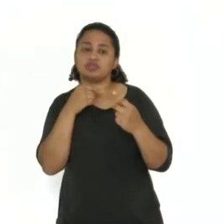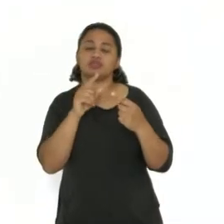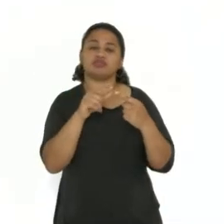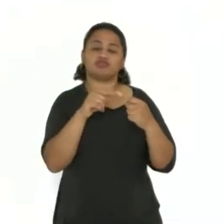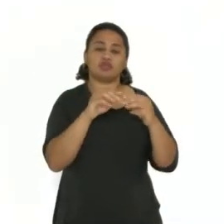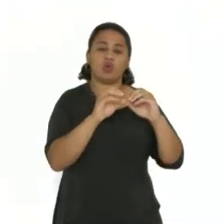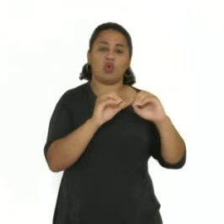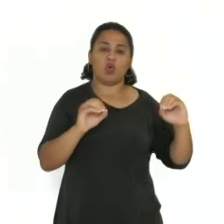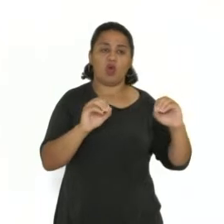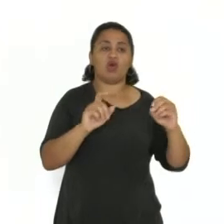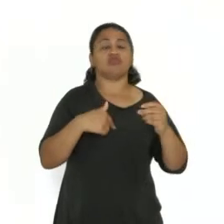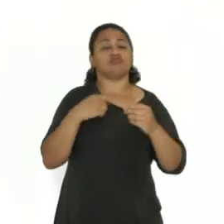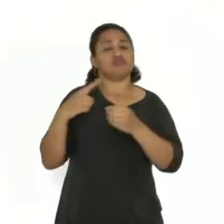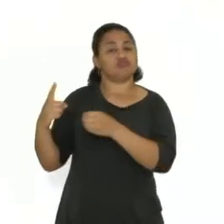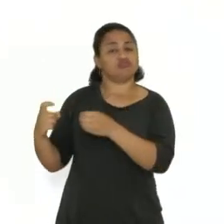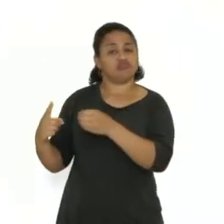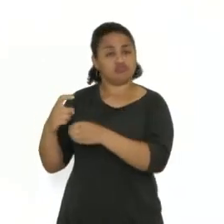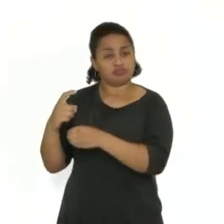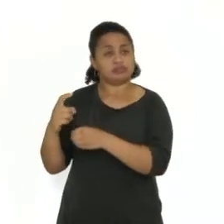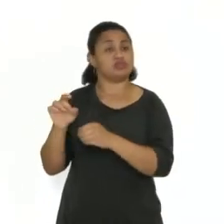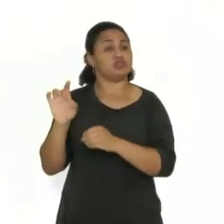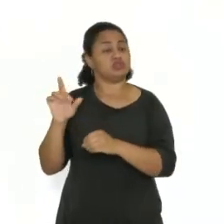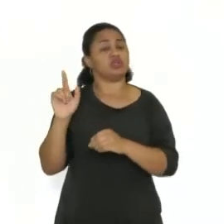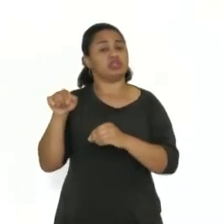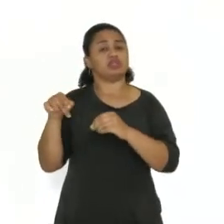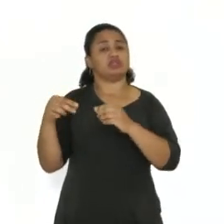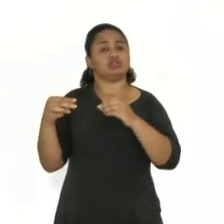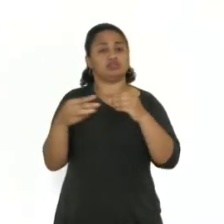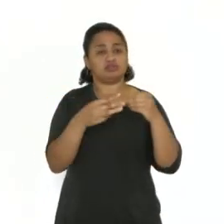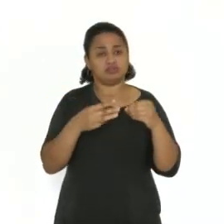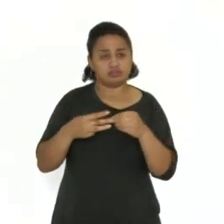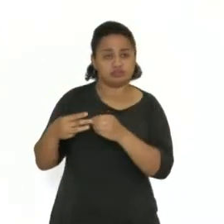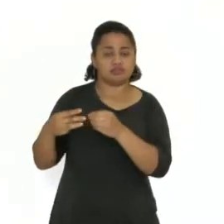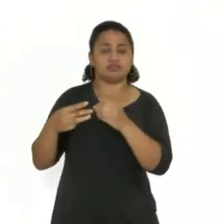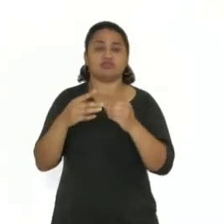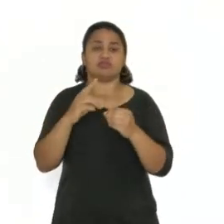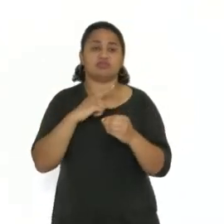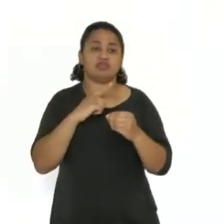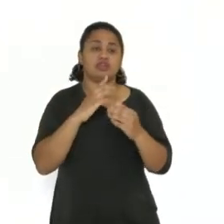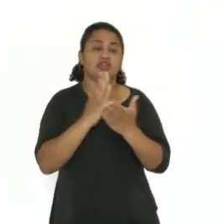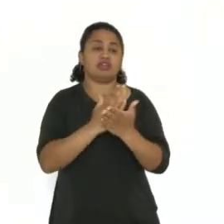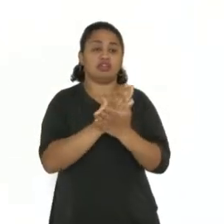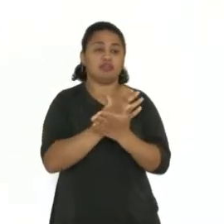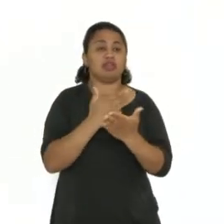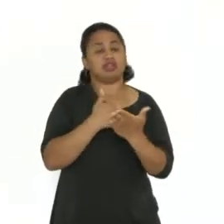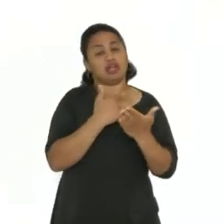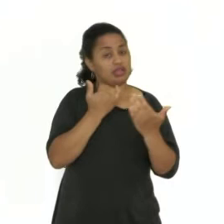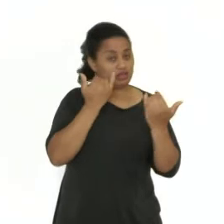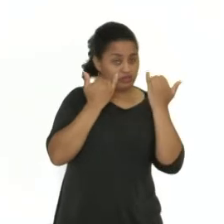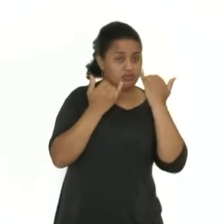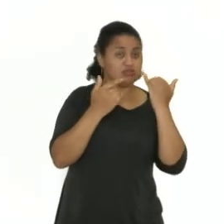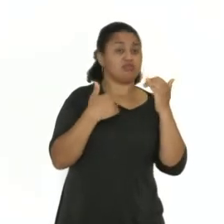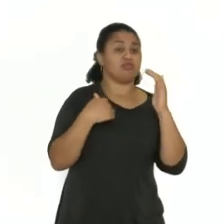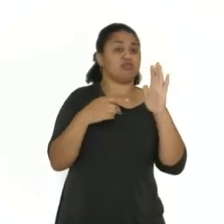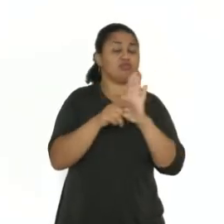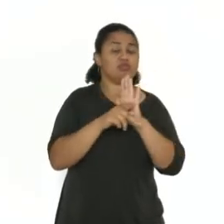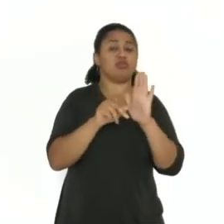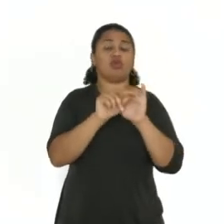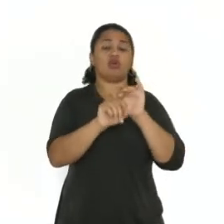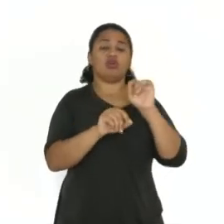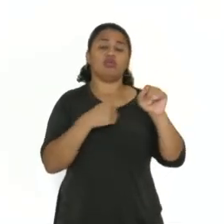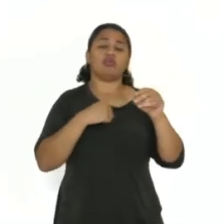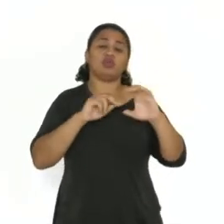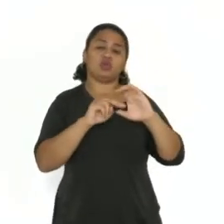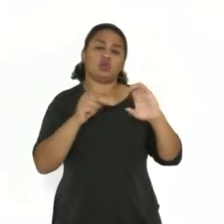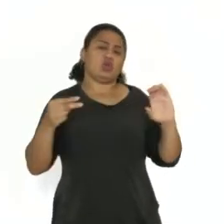são encontradas apenas nas células gaméticas e possui a metade do número de informações dos cromossomos. Por que que